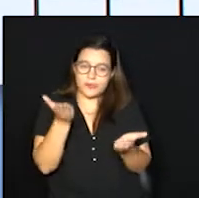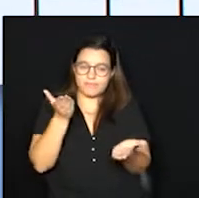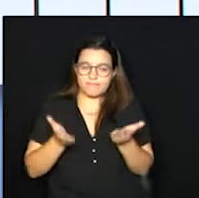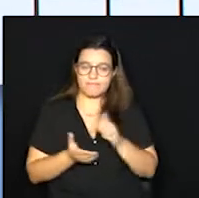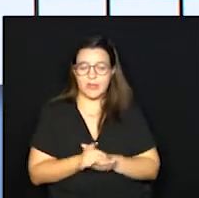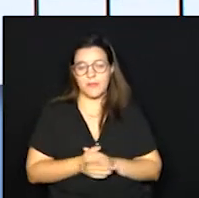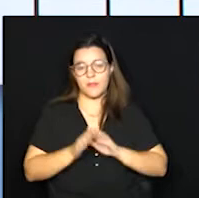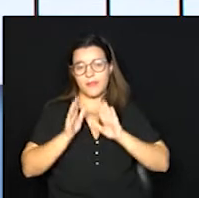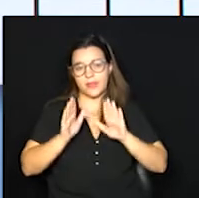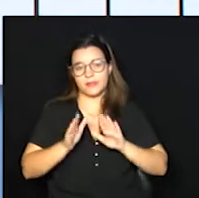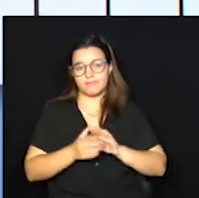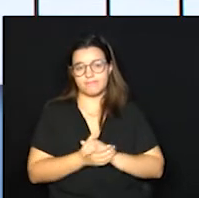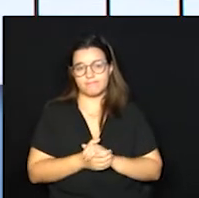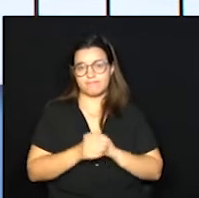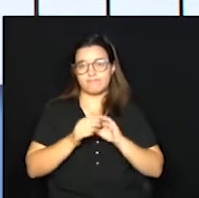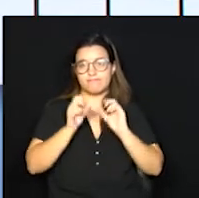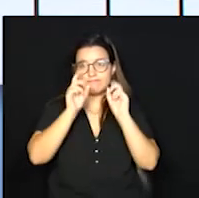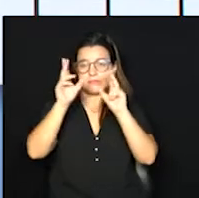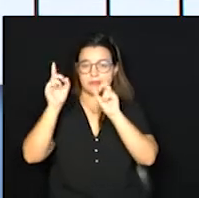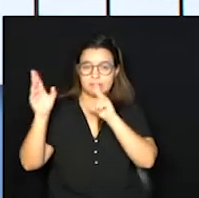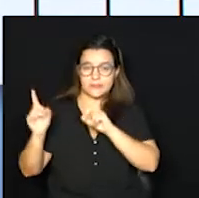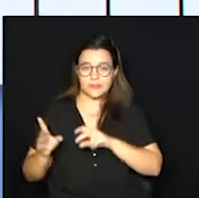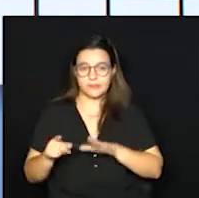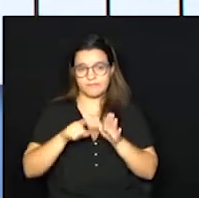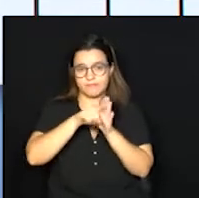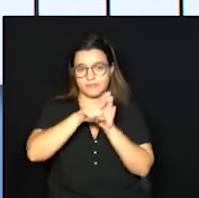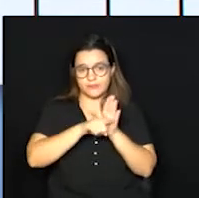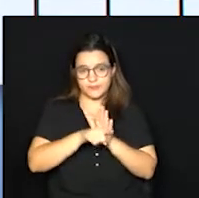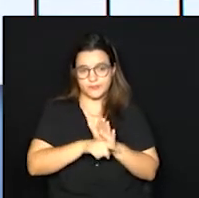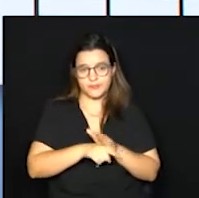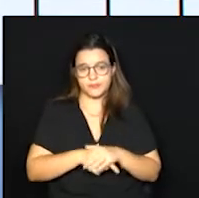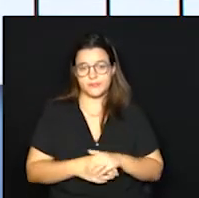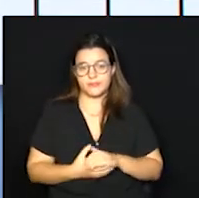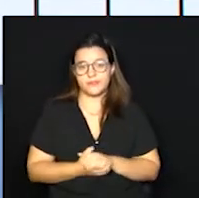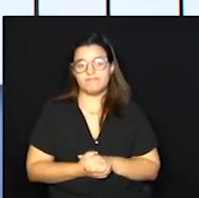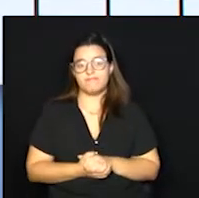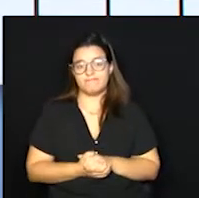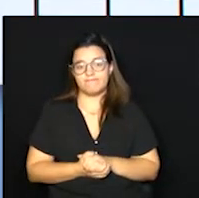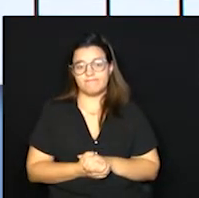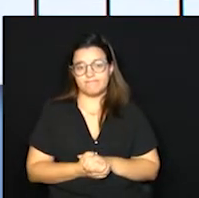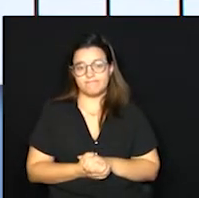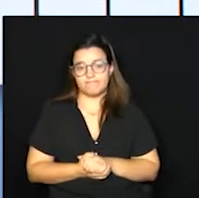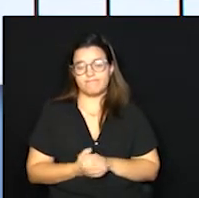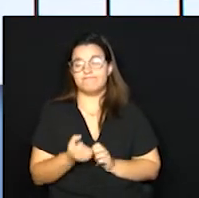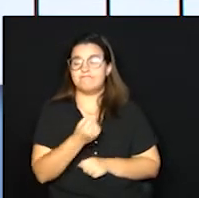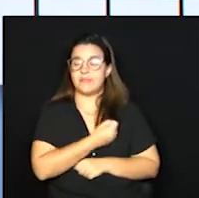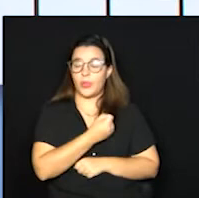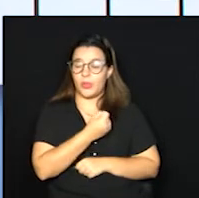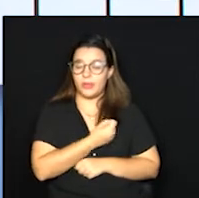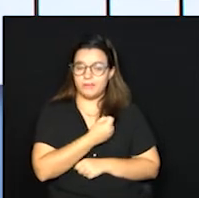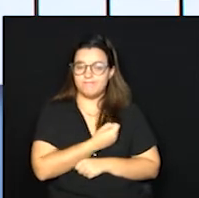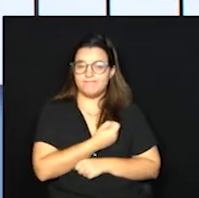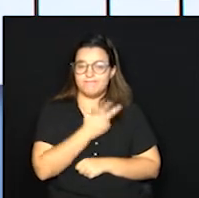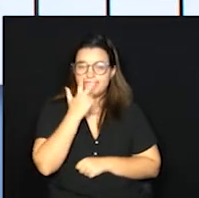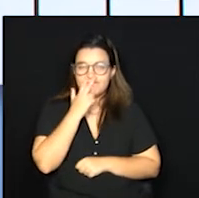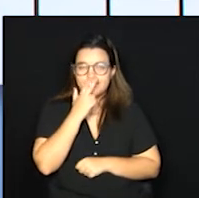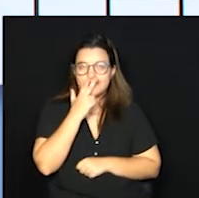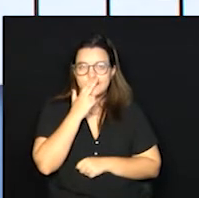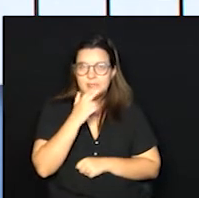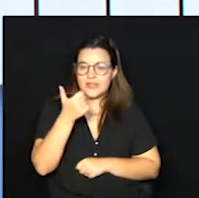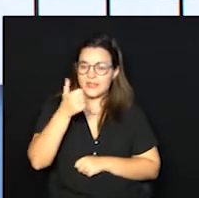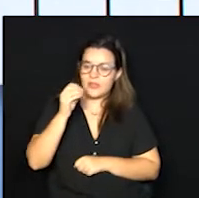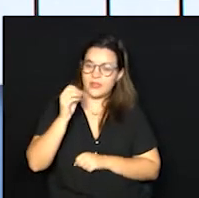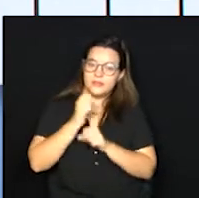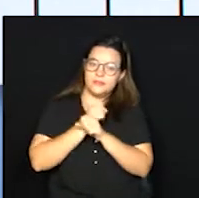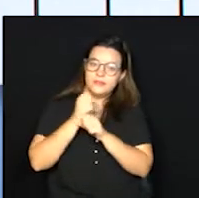as exportações, segundo o estudo do observatório, aí, né, são números que ainda nos últimos 10